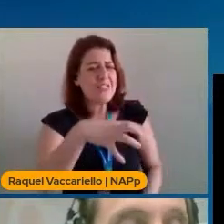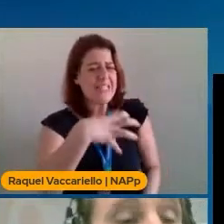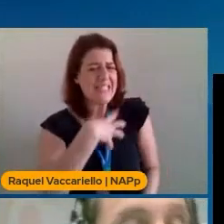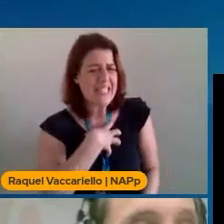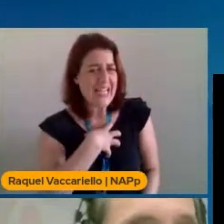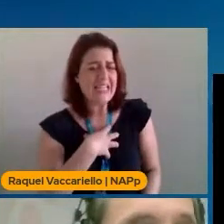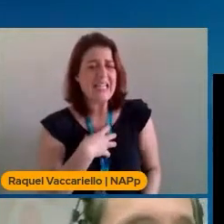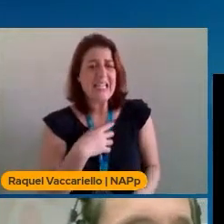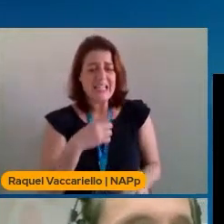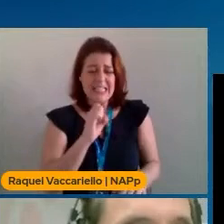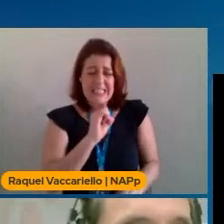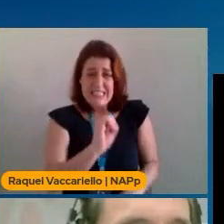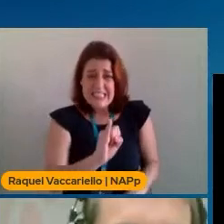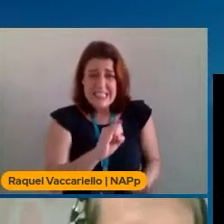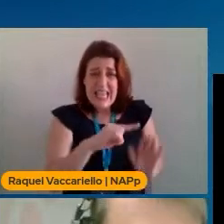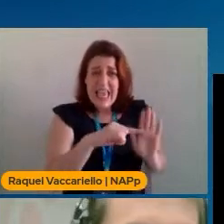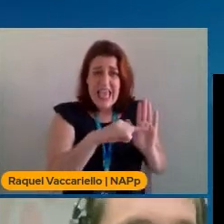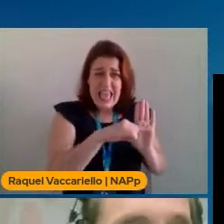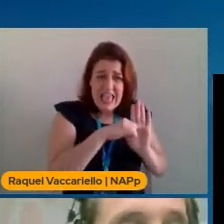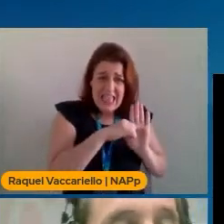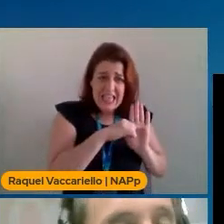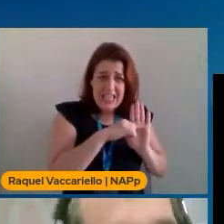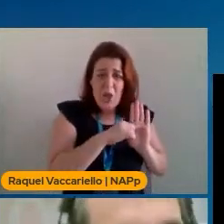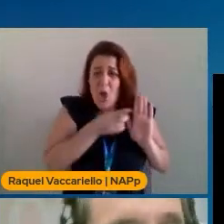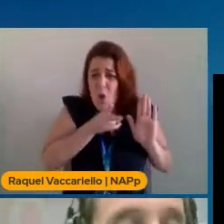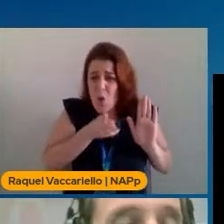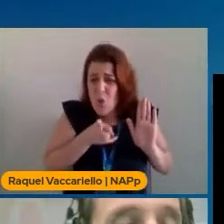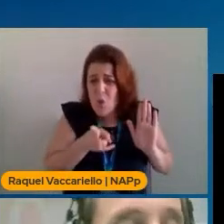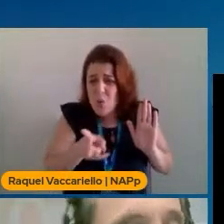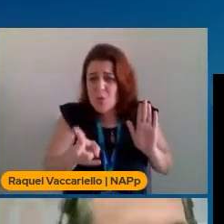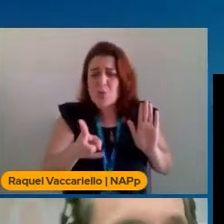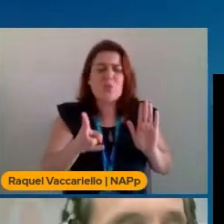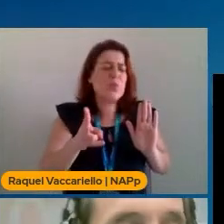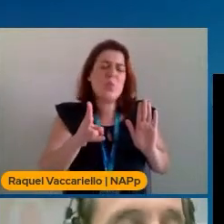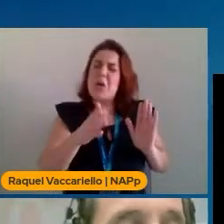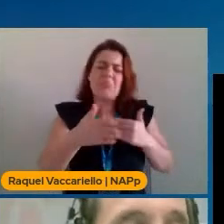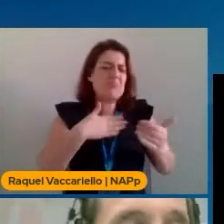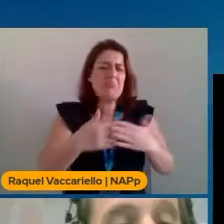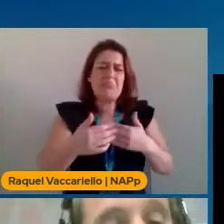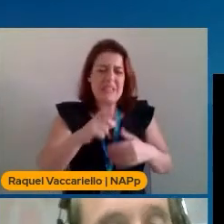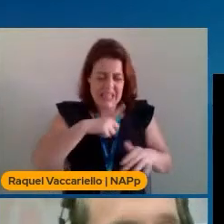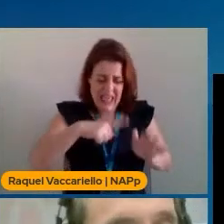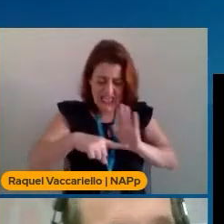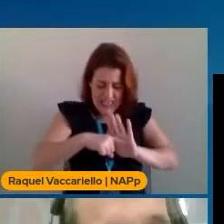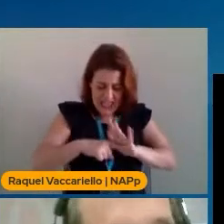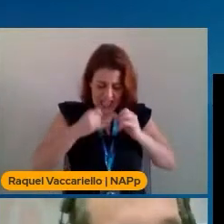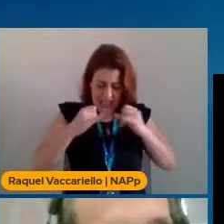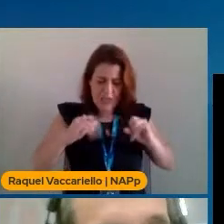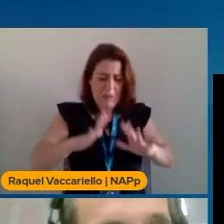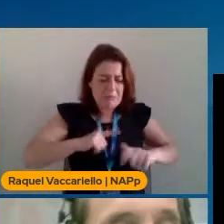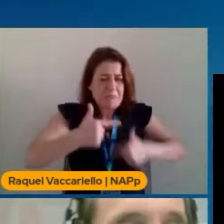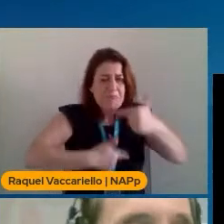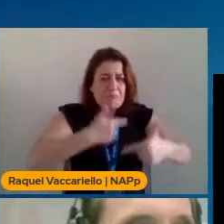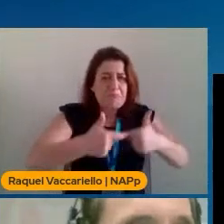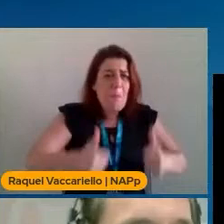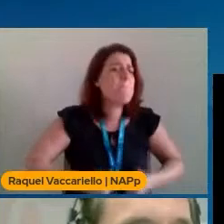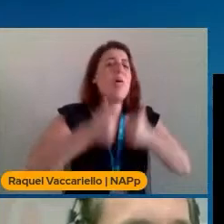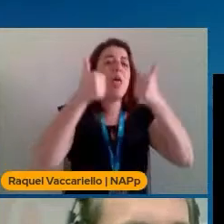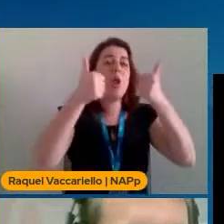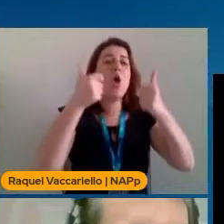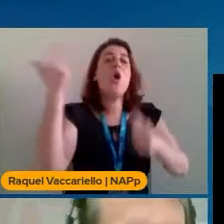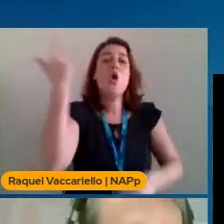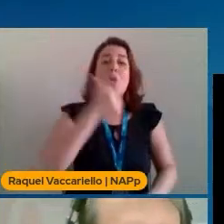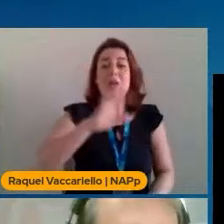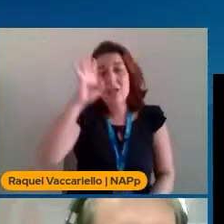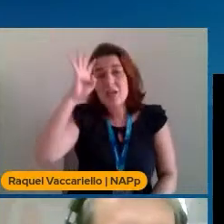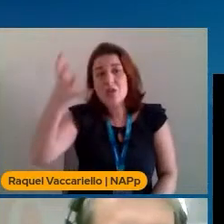energia negativa, essa é a postura que continua fazendo com amor, fazendo com dedicação, te dando melhor. Que aí você encontra essa saída com